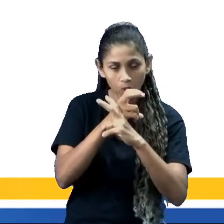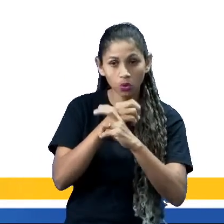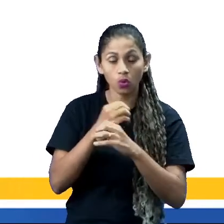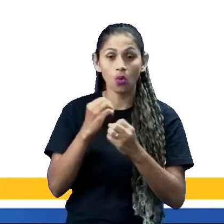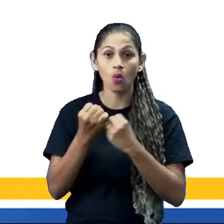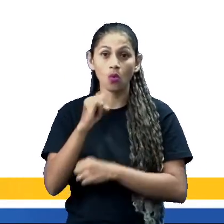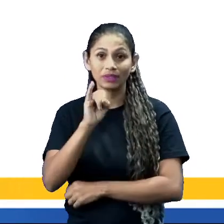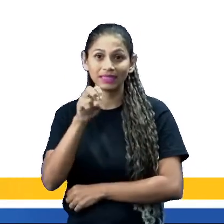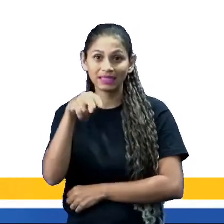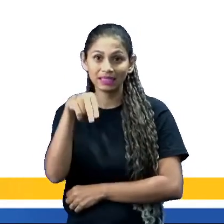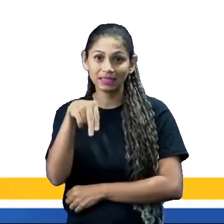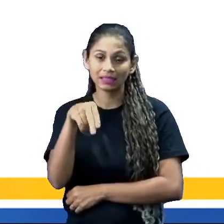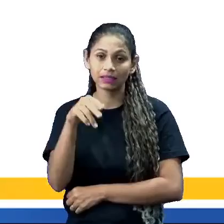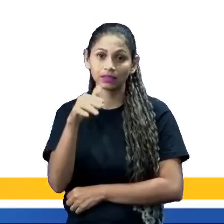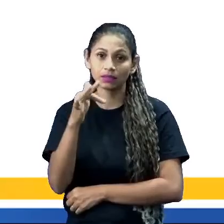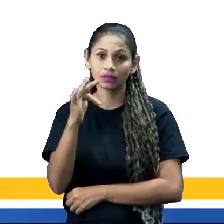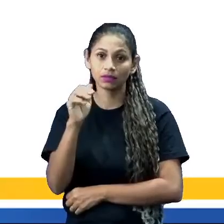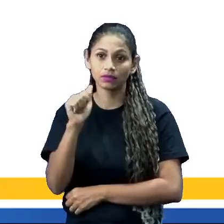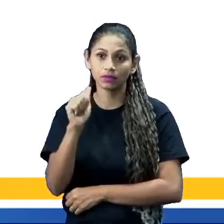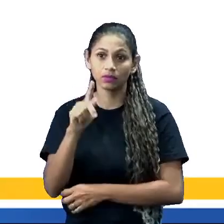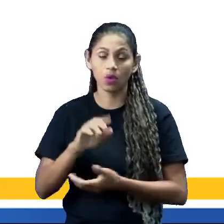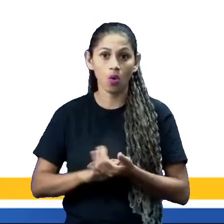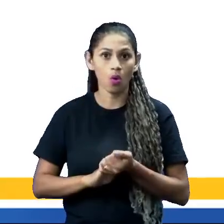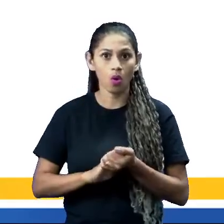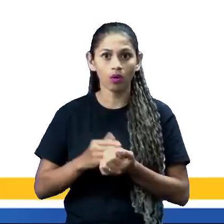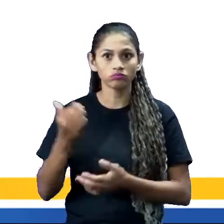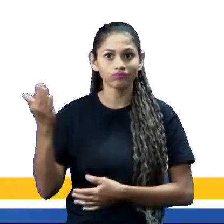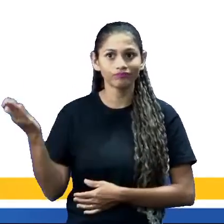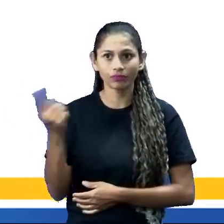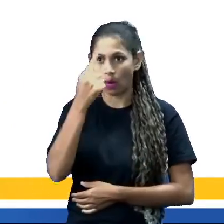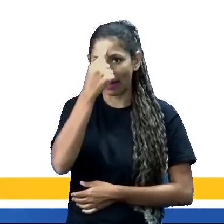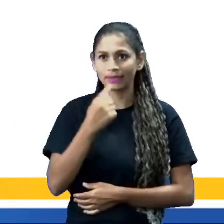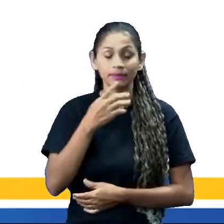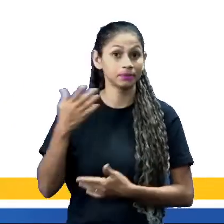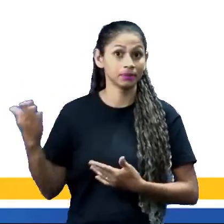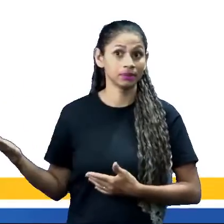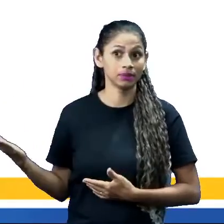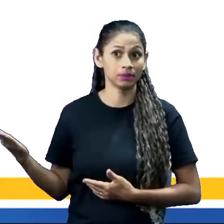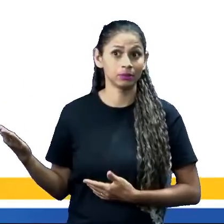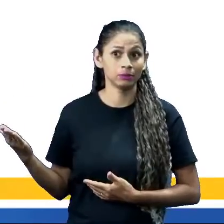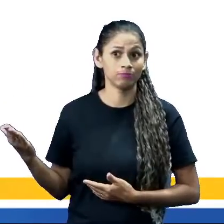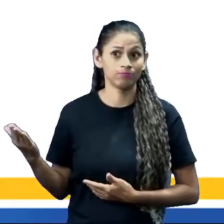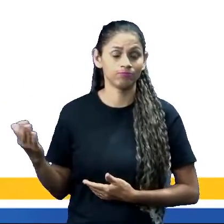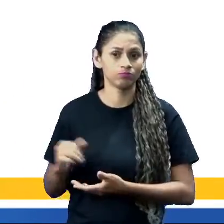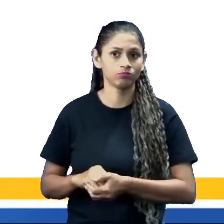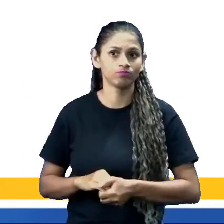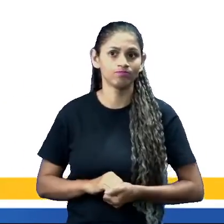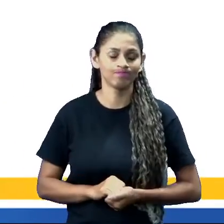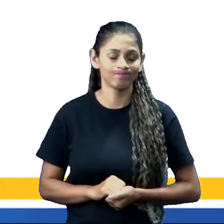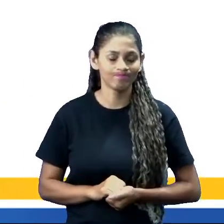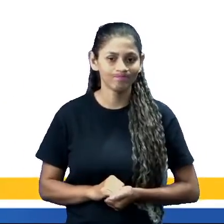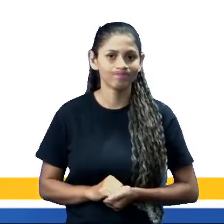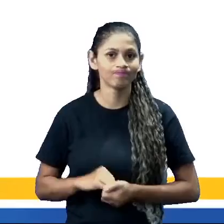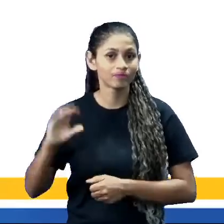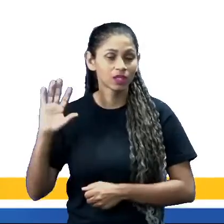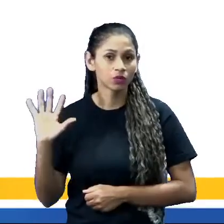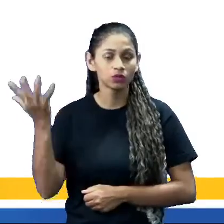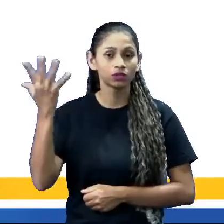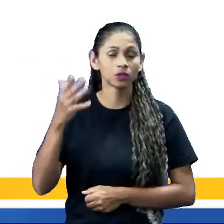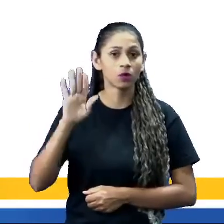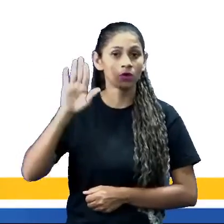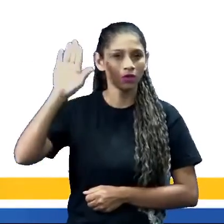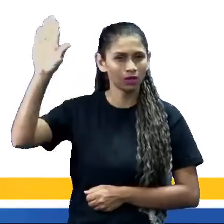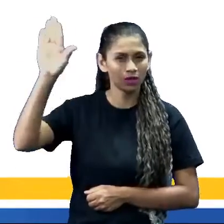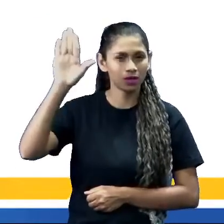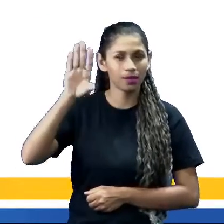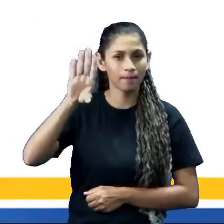olha só o tamanho dessa explosão, gente. Então essa explosão, ela aconteceu lá em Beirute, né? Então lá